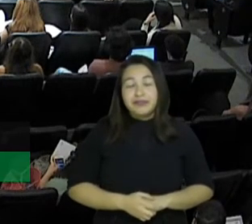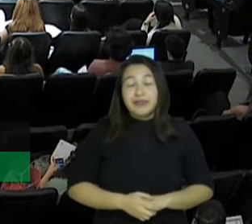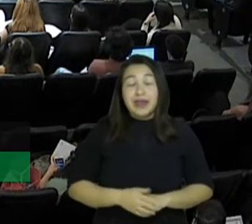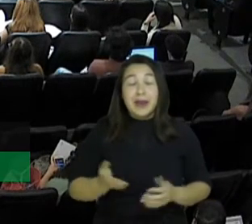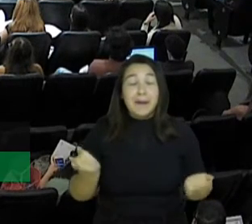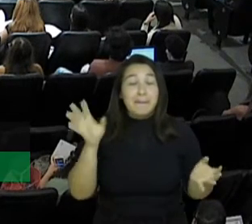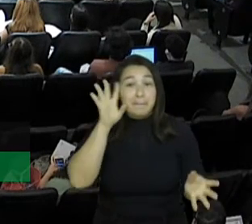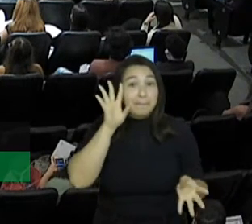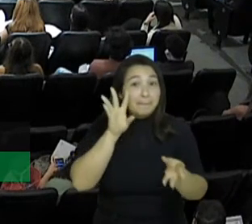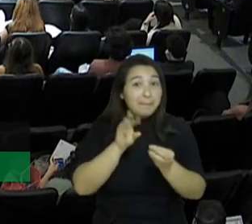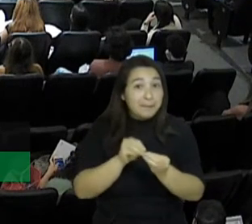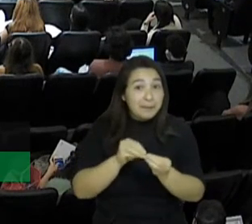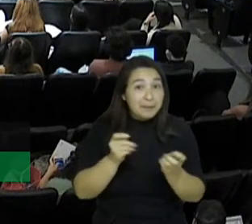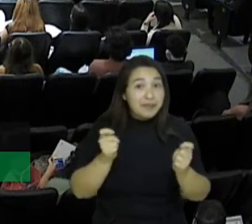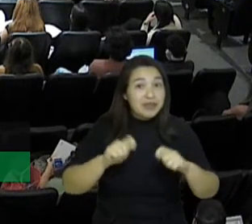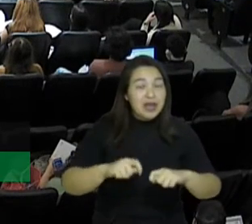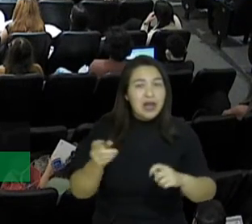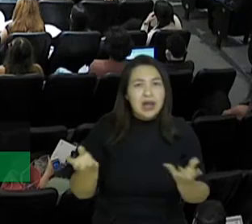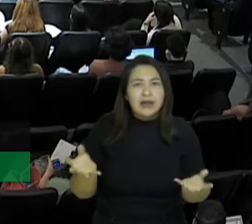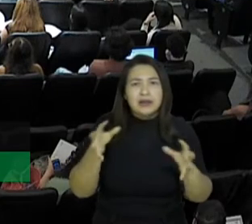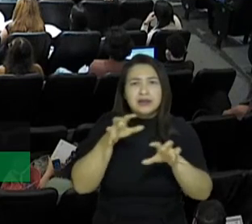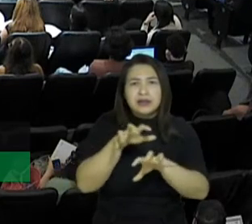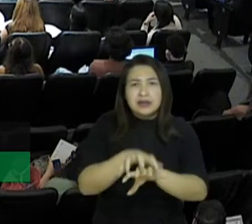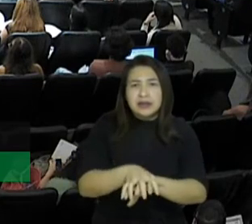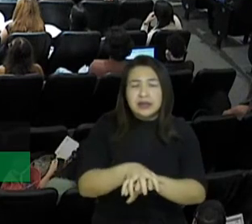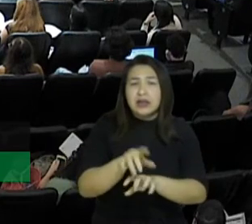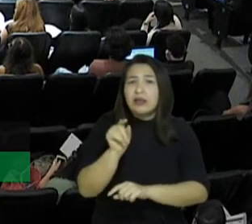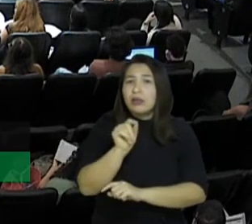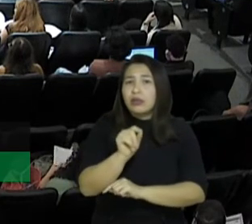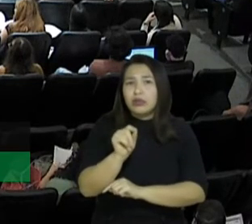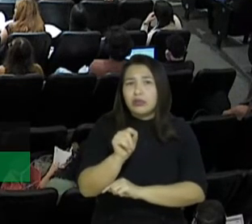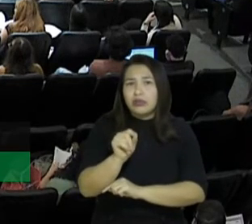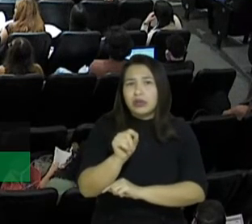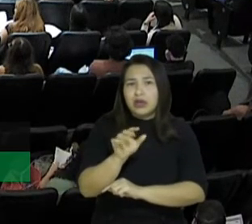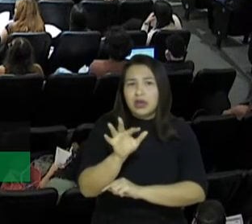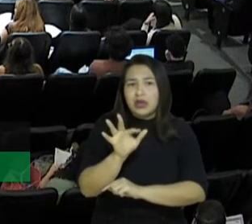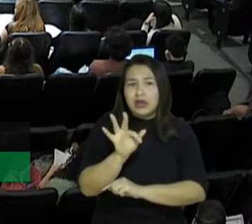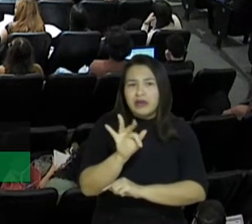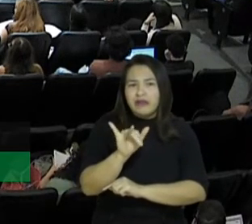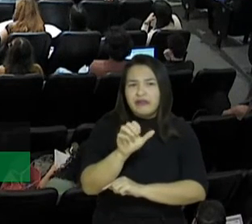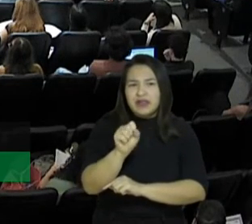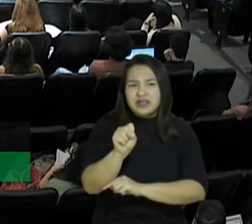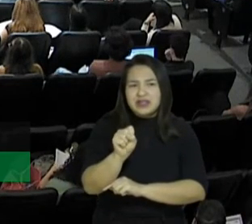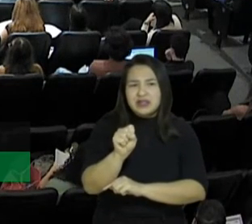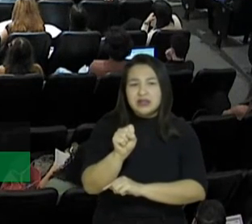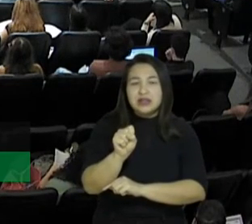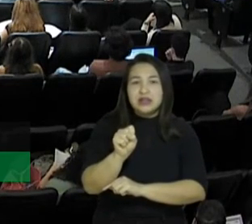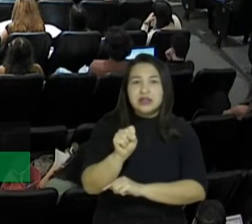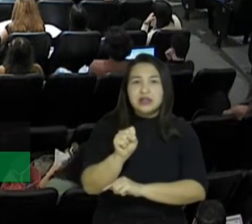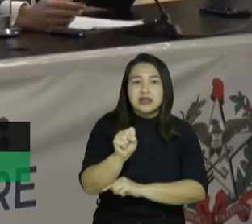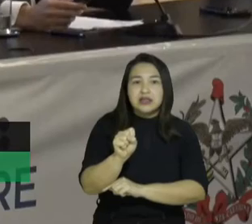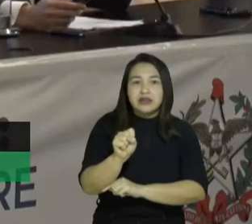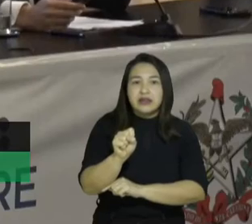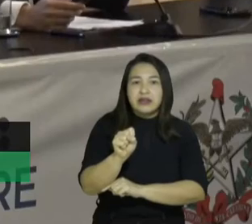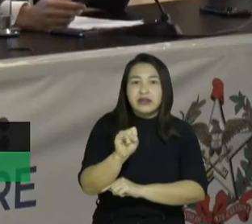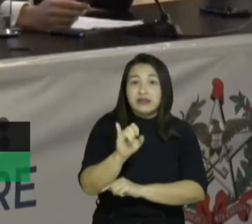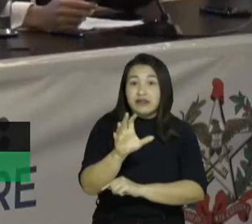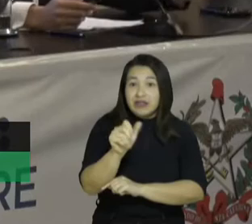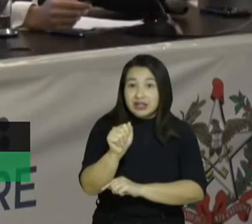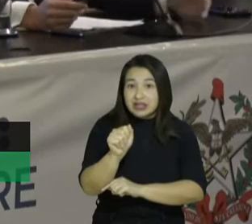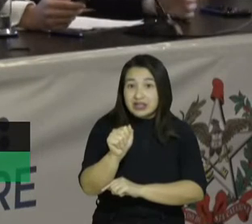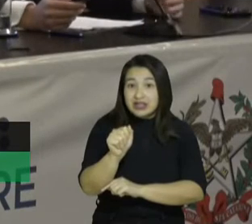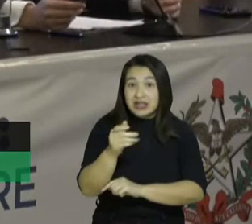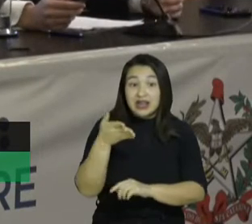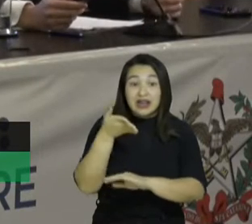concluir integração física tá integração física ou seja os os famosos corredores bioceânico eh e